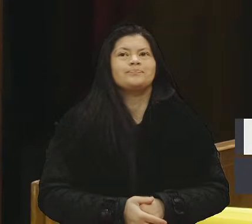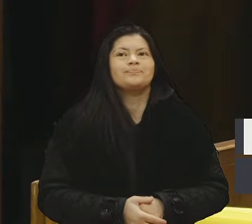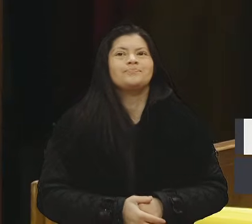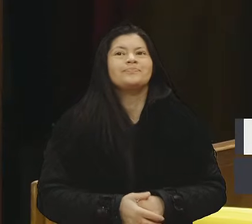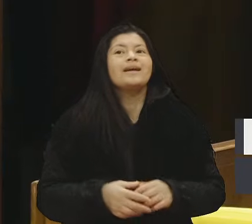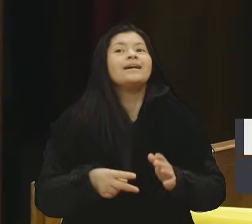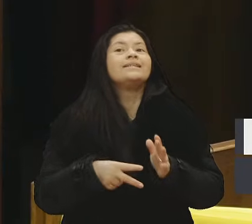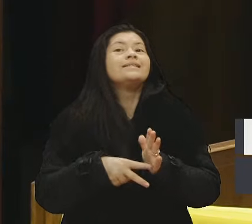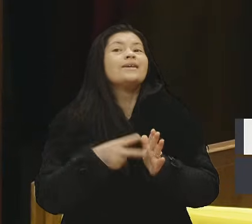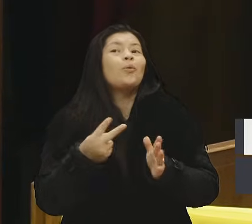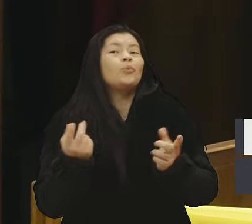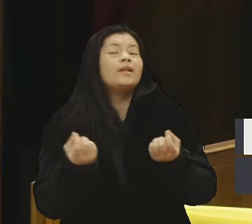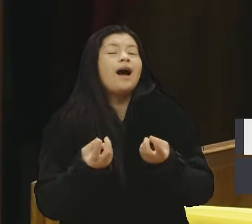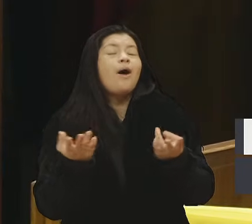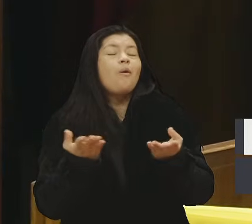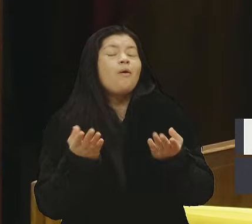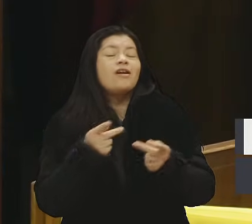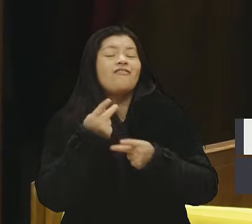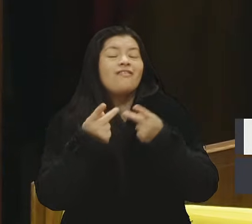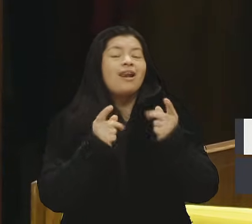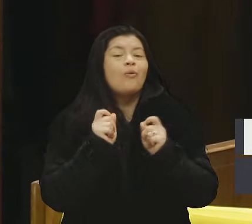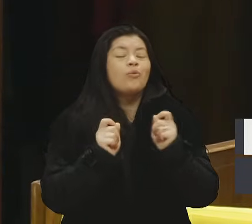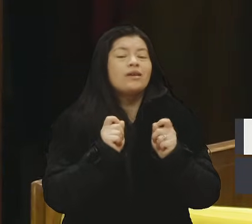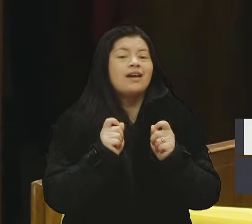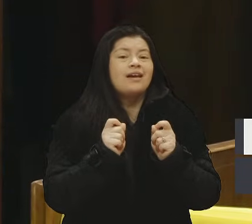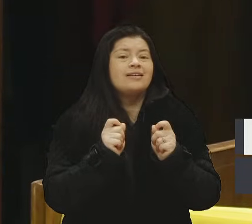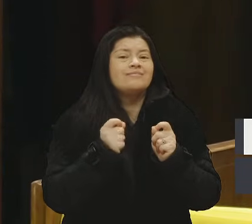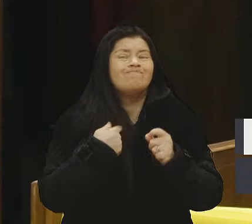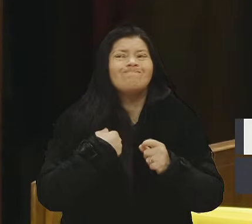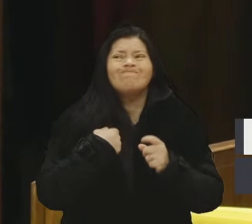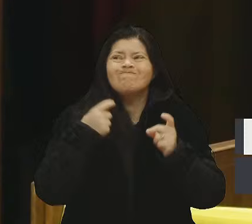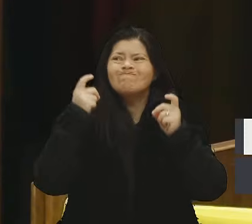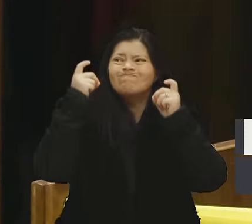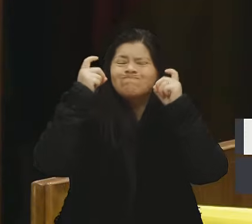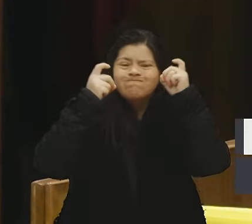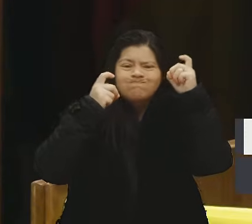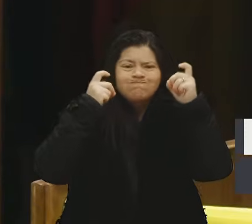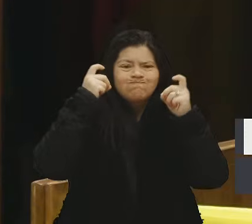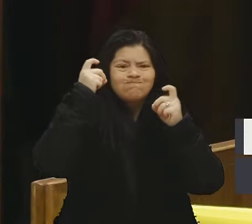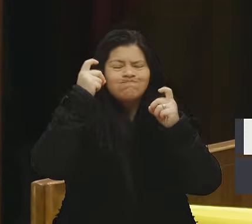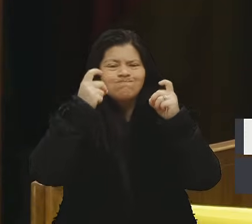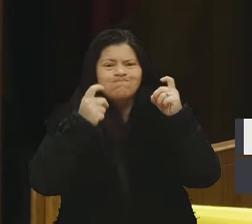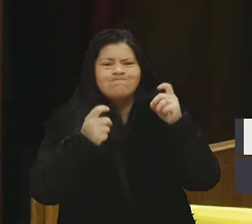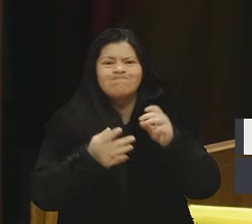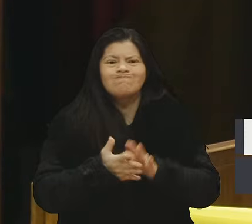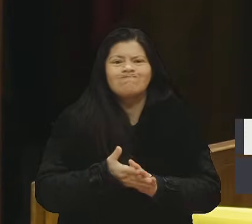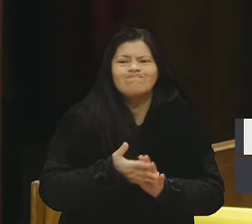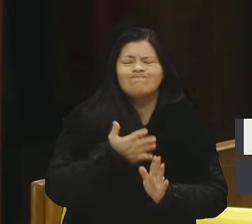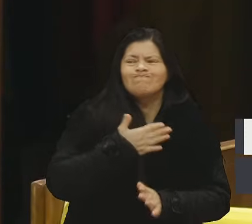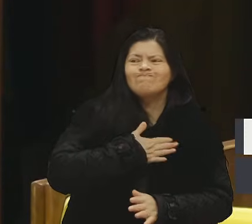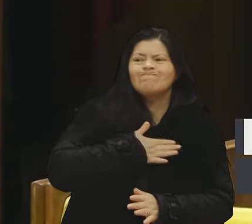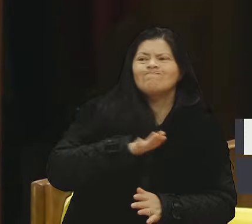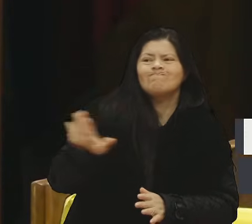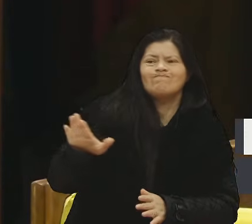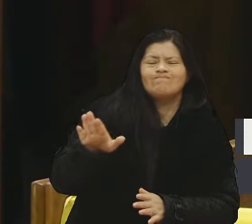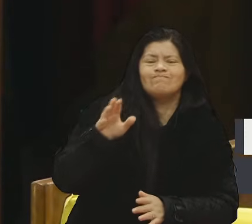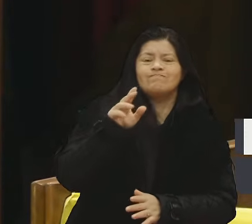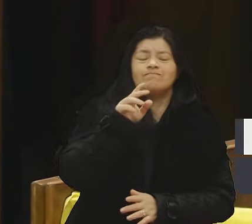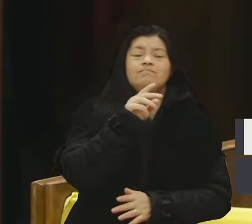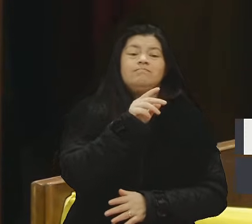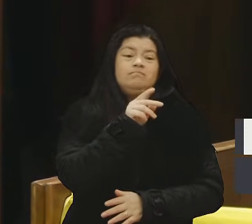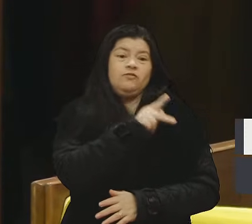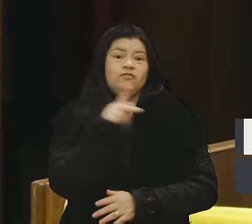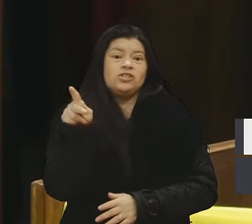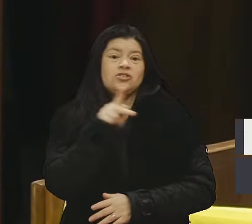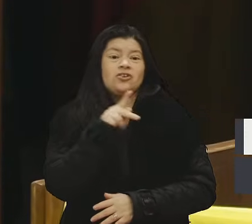que eu gostaria de dizer é que eu fiquei frustrado quando eu cheguei aqui e o professor Edson me disse que nós